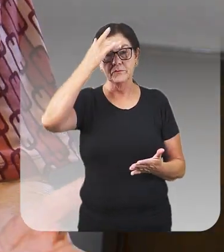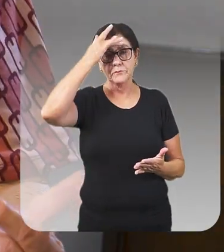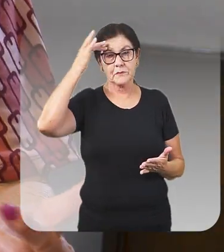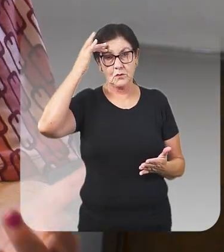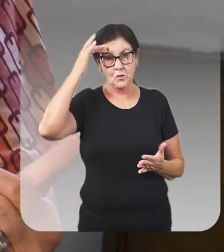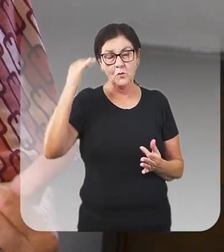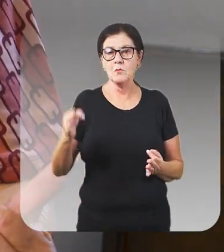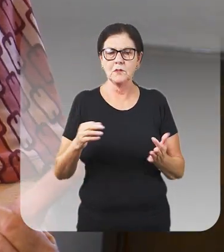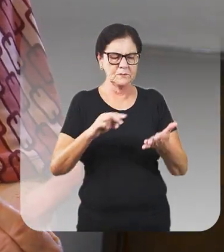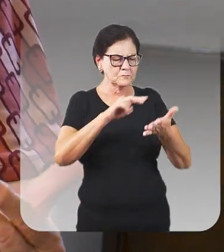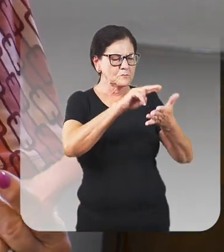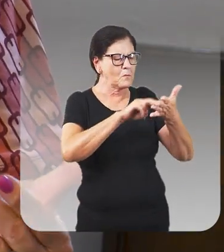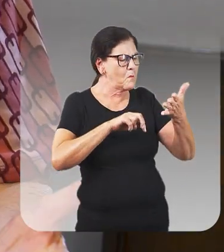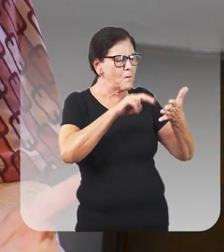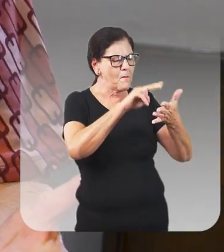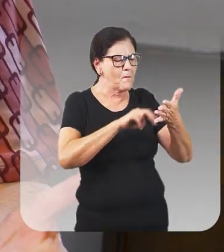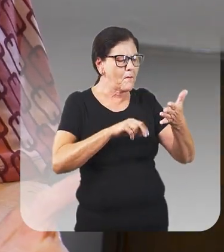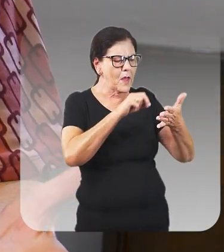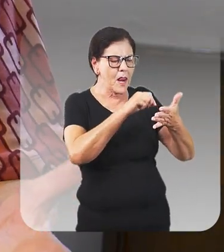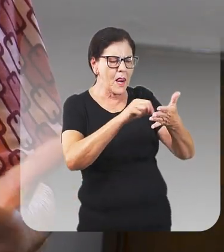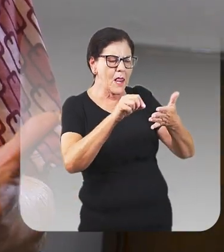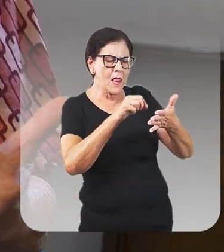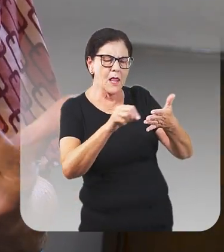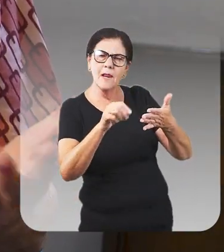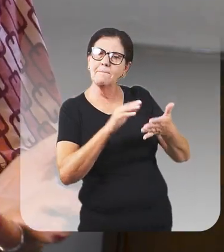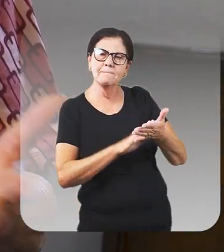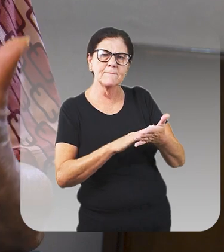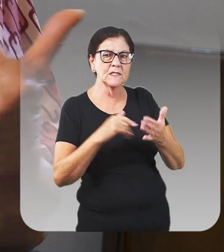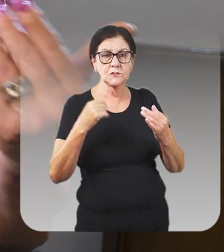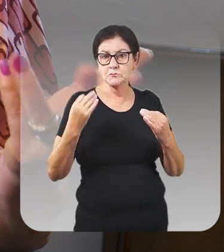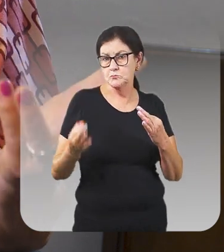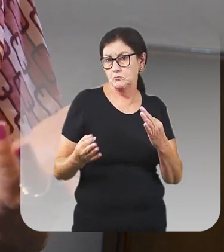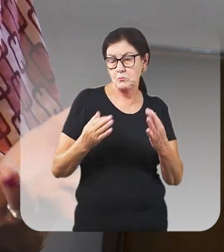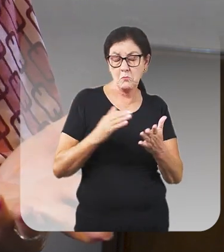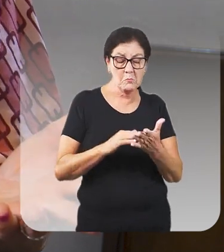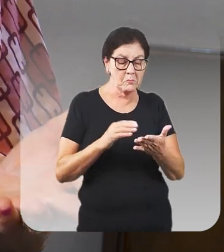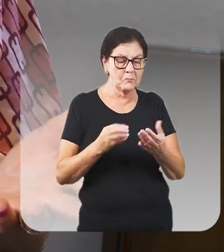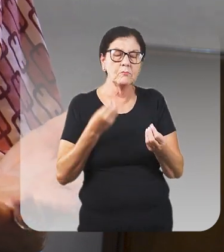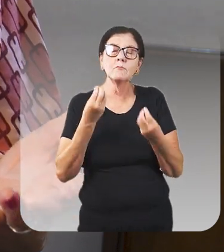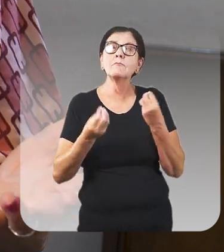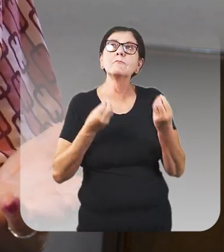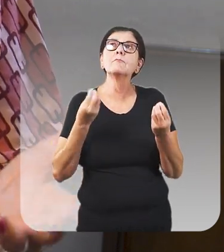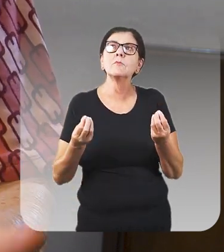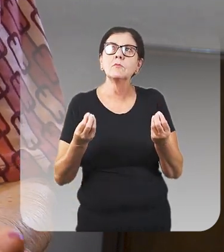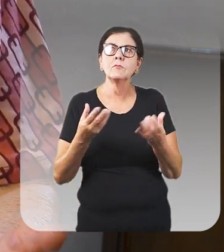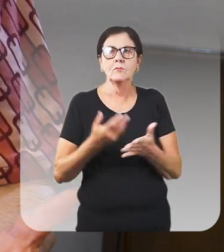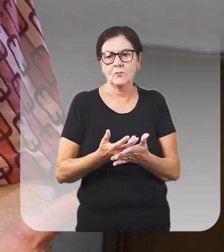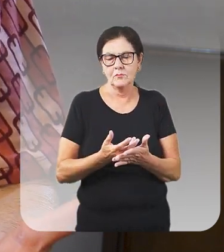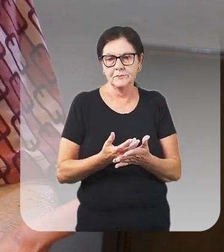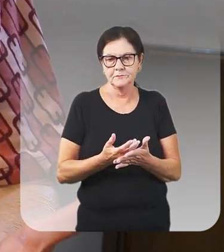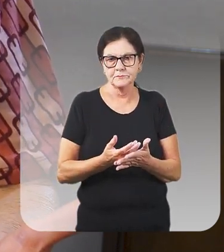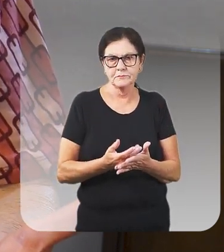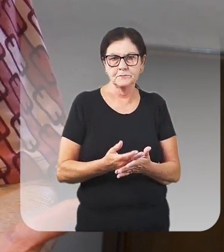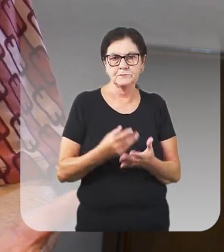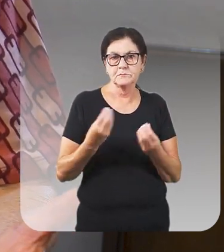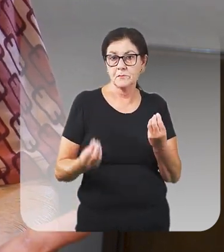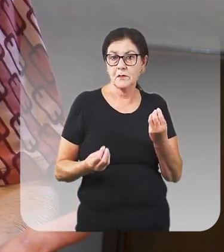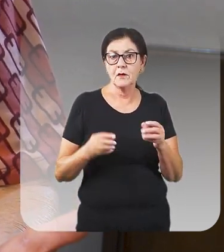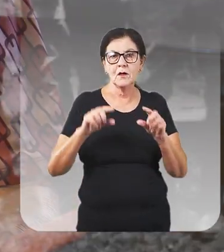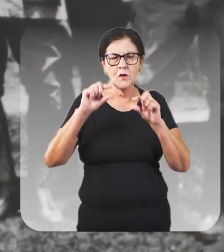os tenentes achavam que eles é que deveriam conduzir a política e não uma